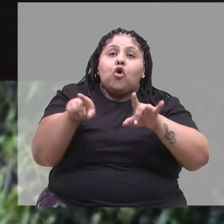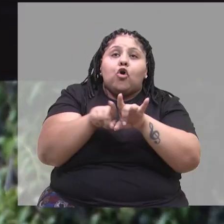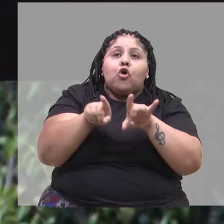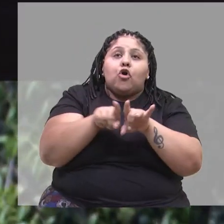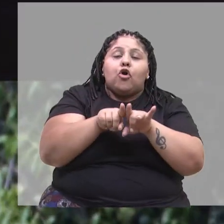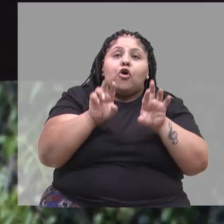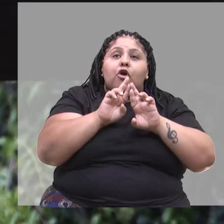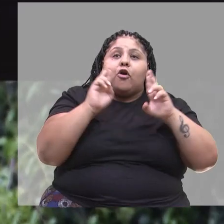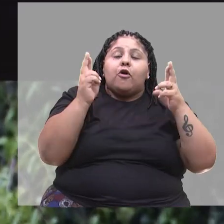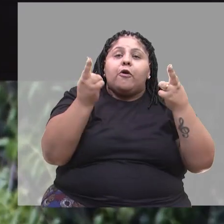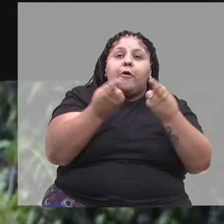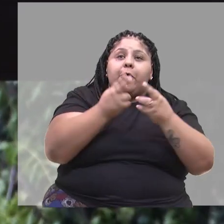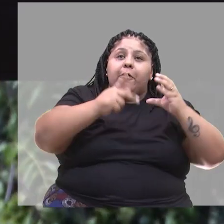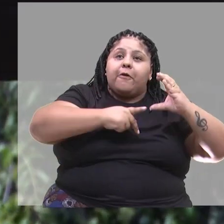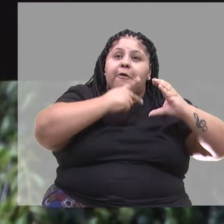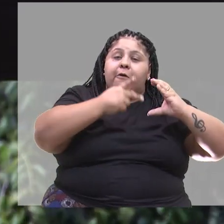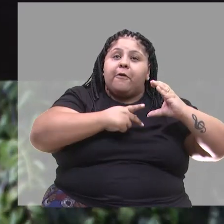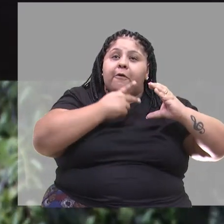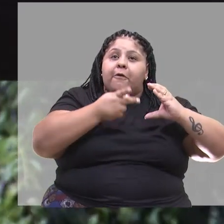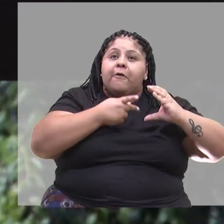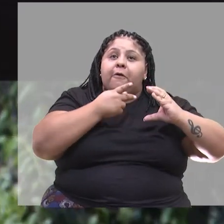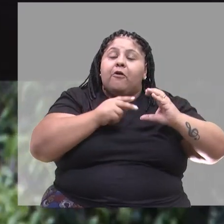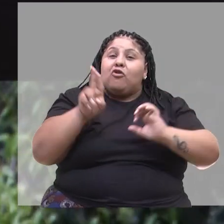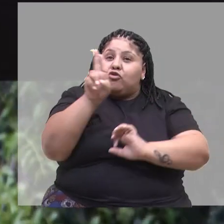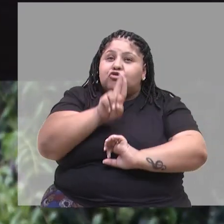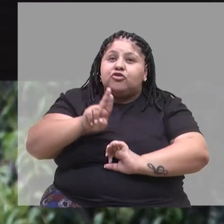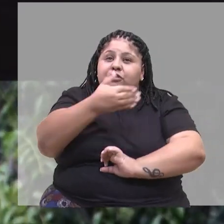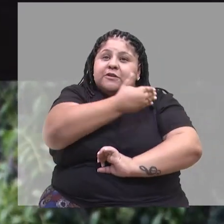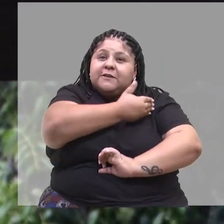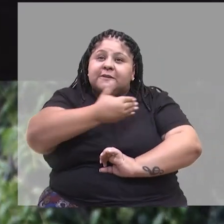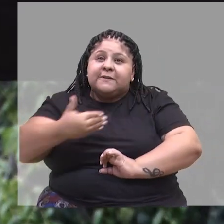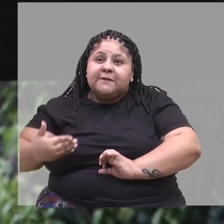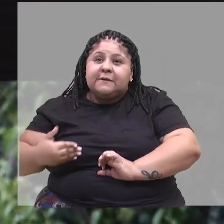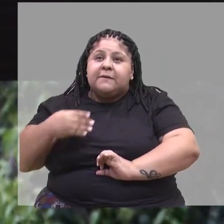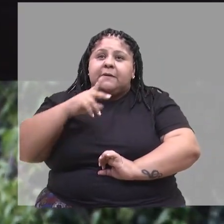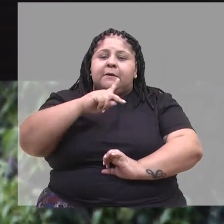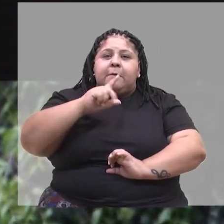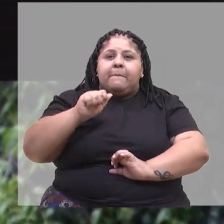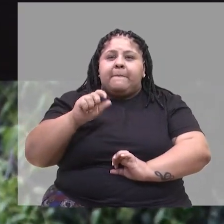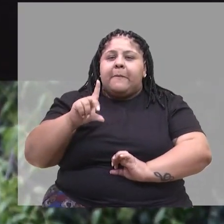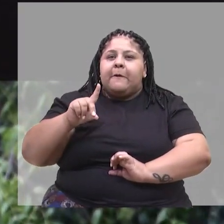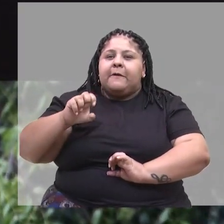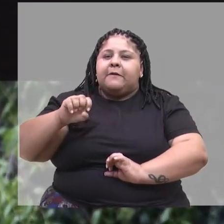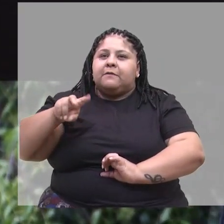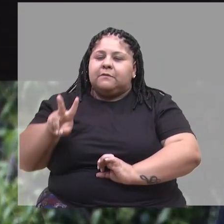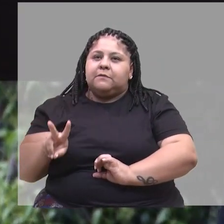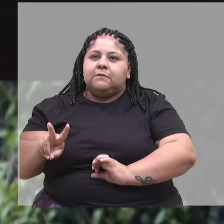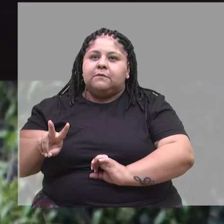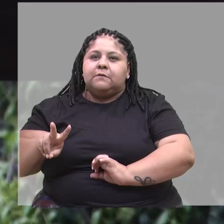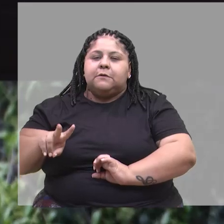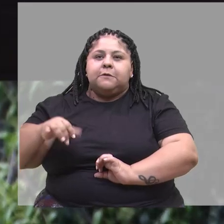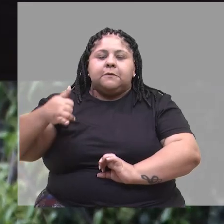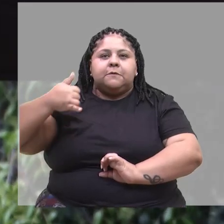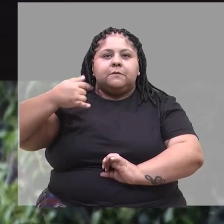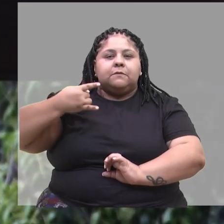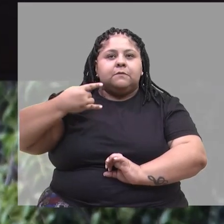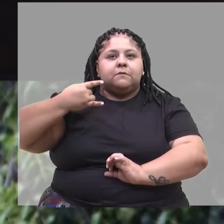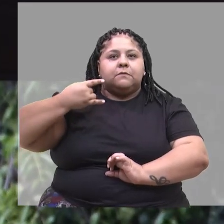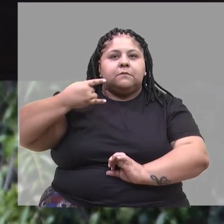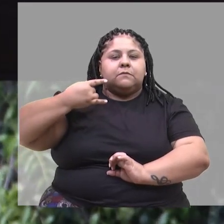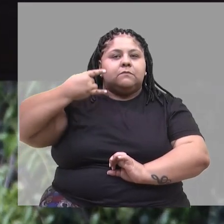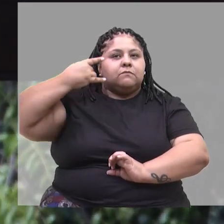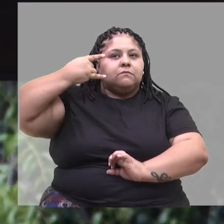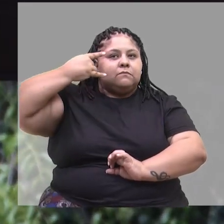hoje, inclusive, na sessão de hoje da Câmara, foi declarada de utilidade pública a APADEV, né, que é a associação